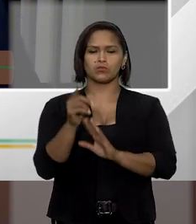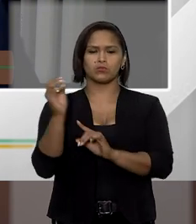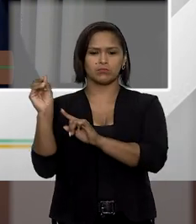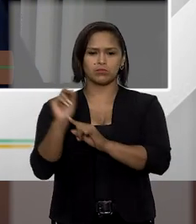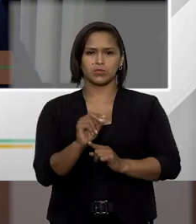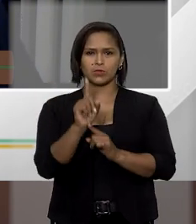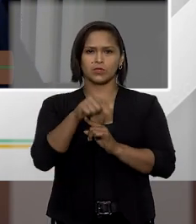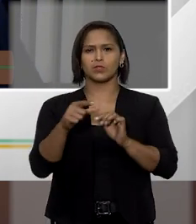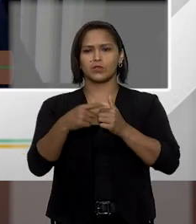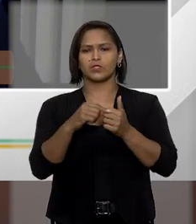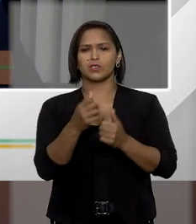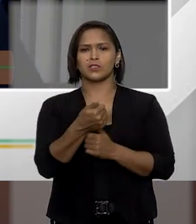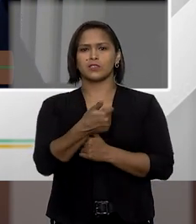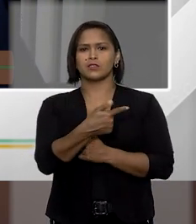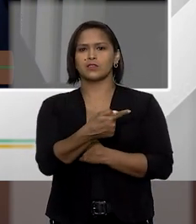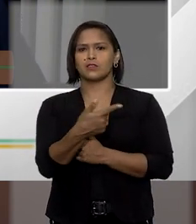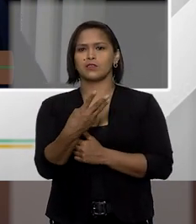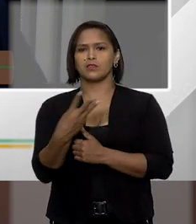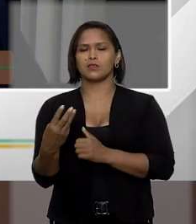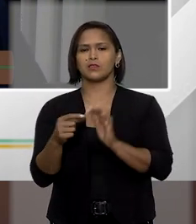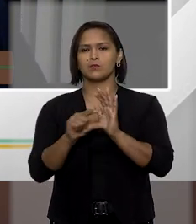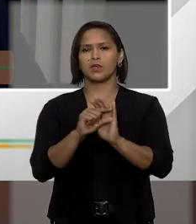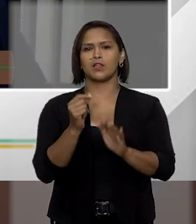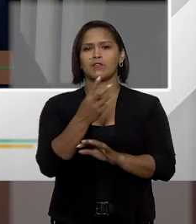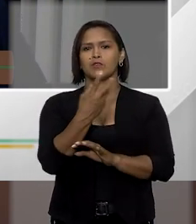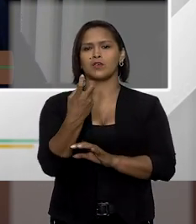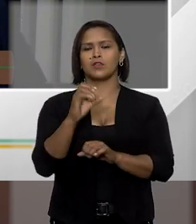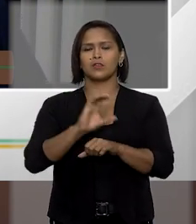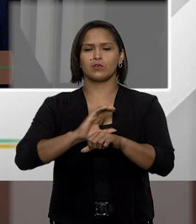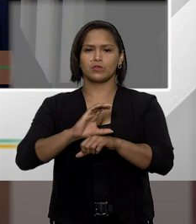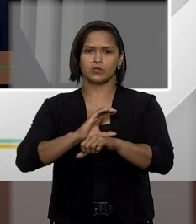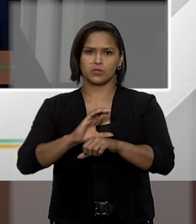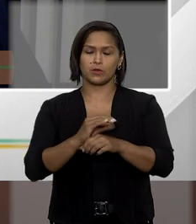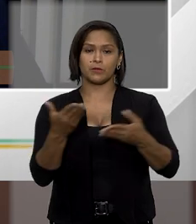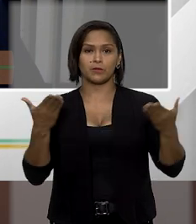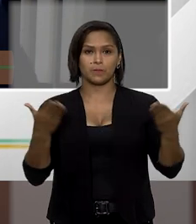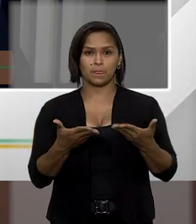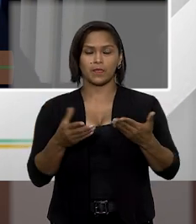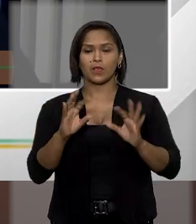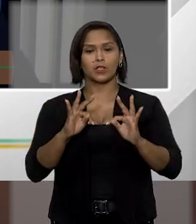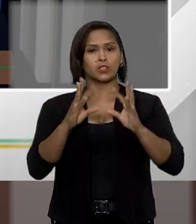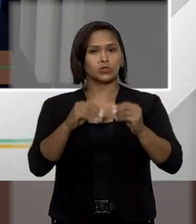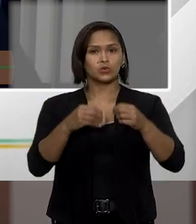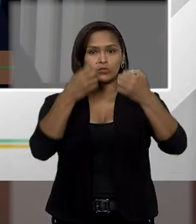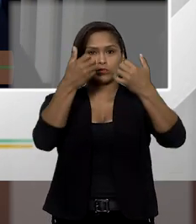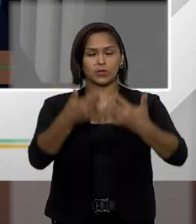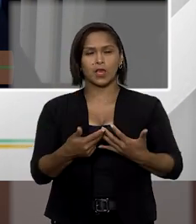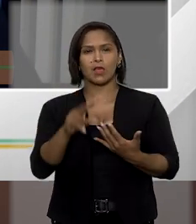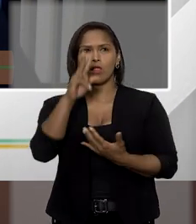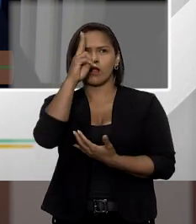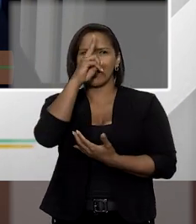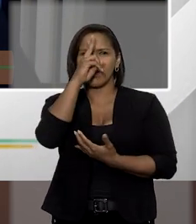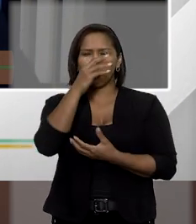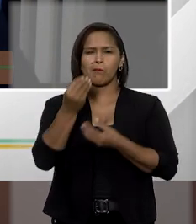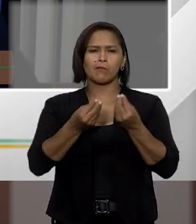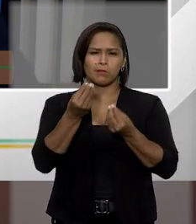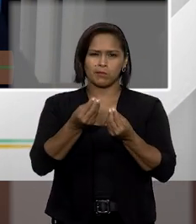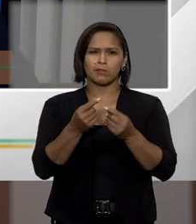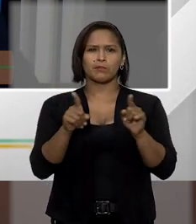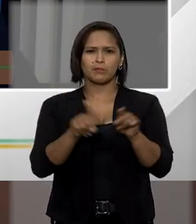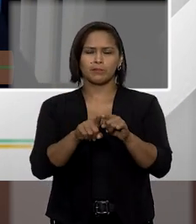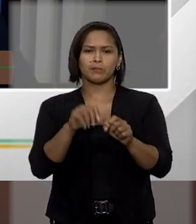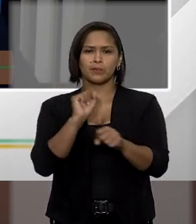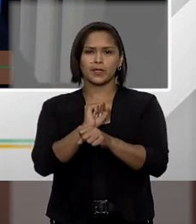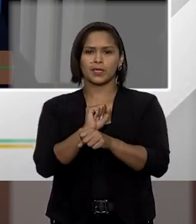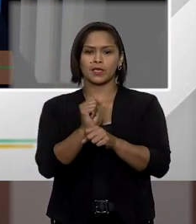está previsto no artigo 173, parágrafo 5º da Constituição. Agora, isso tudo nos remete à reflexão de um